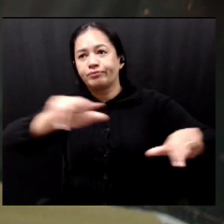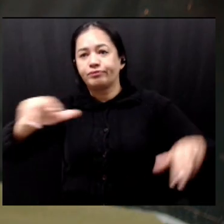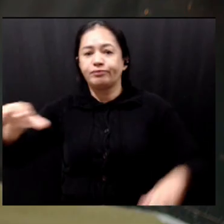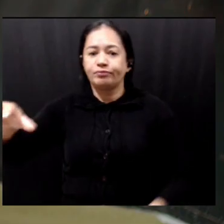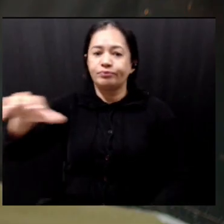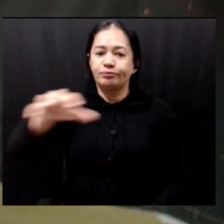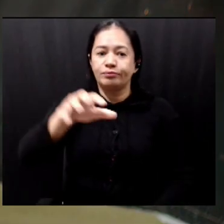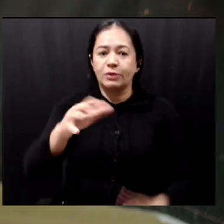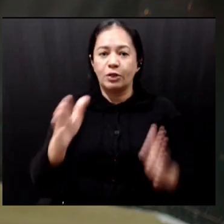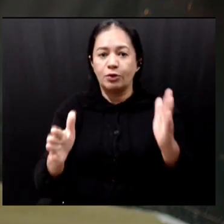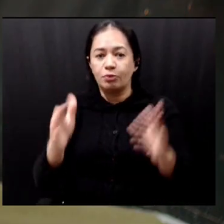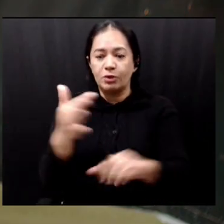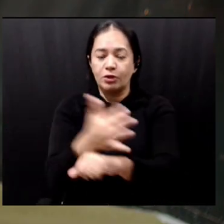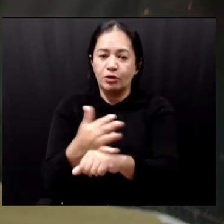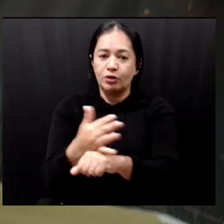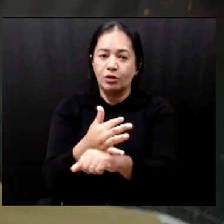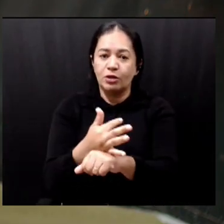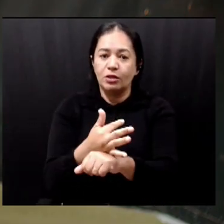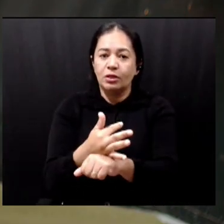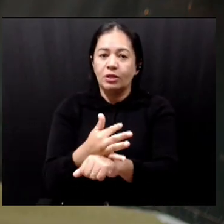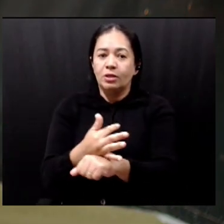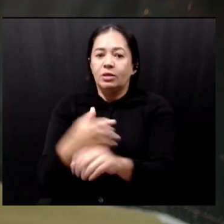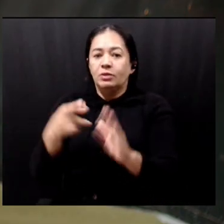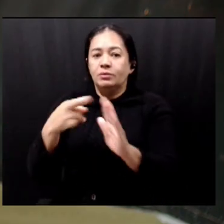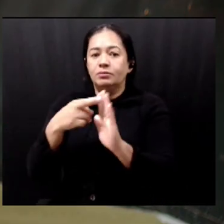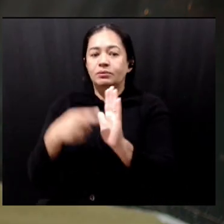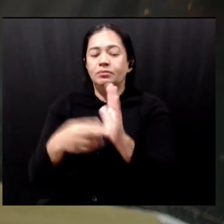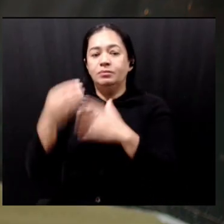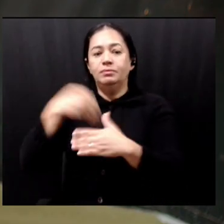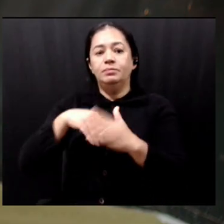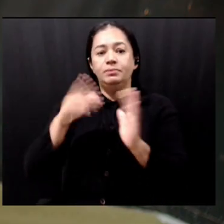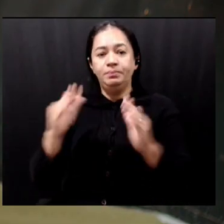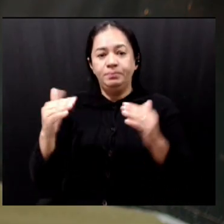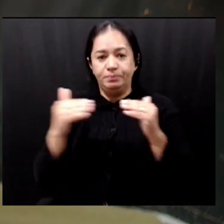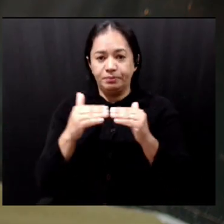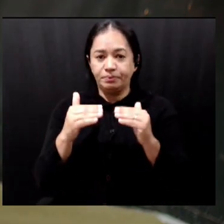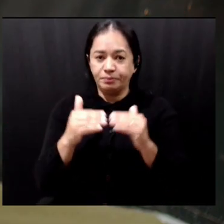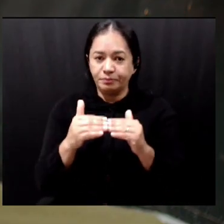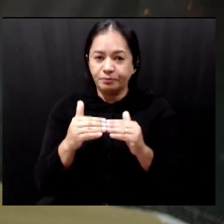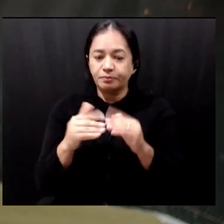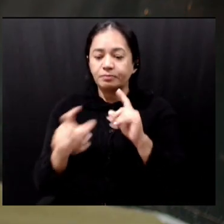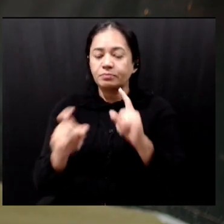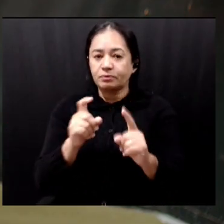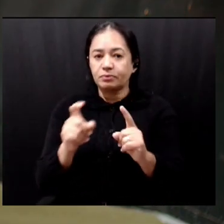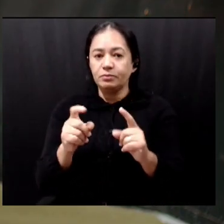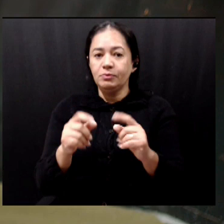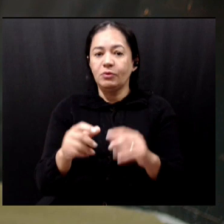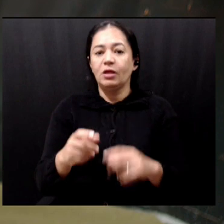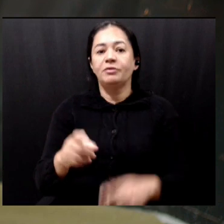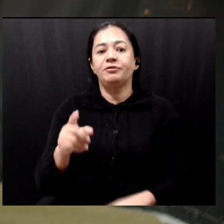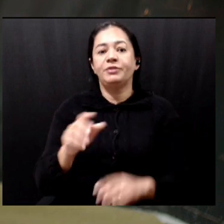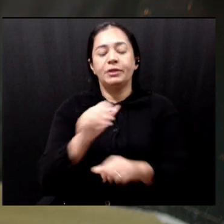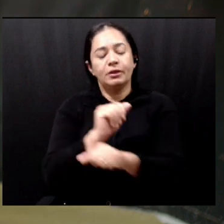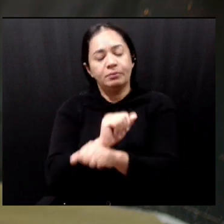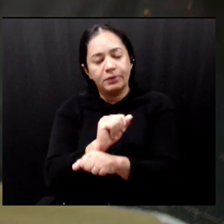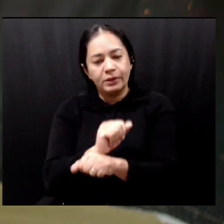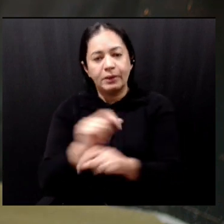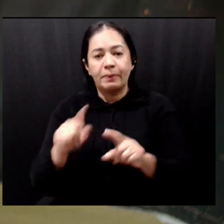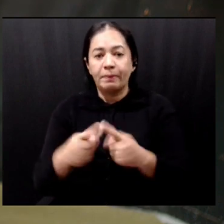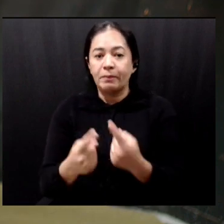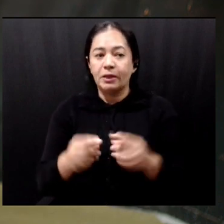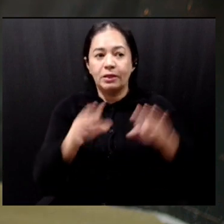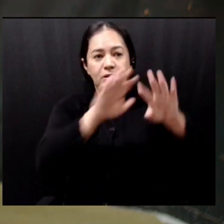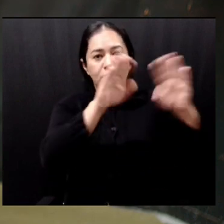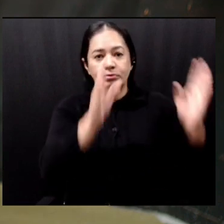julho, previsto no regimento interno, as sessões plenárias e reuniões da comissão ficam suspensas, mas lembrando que os gabinetes seguem